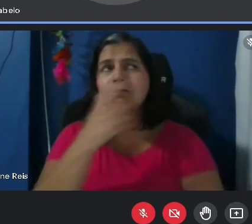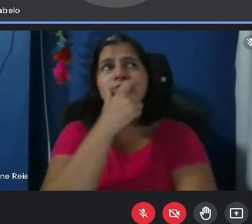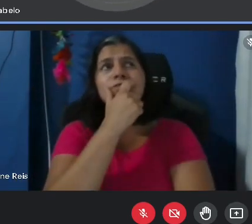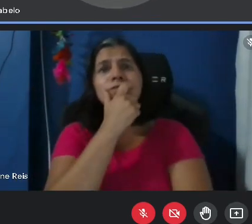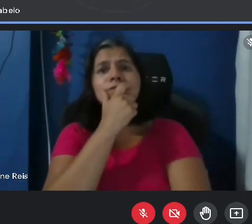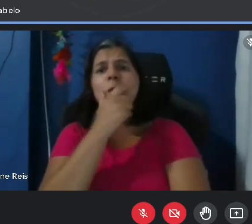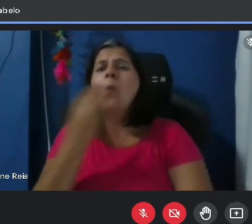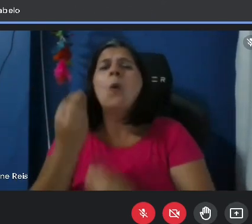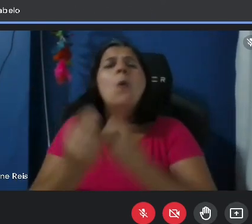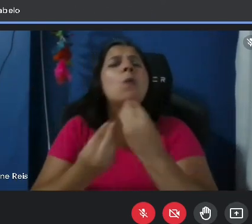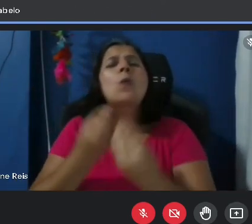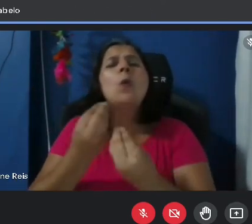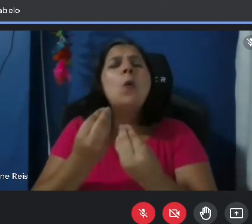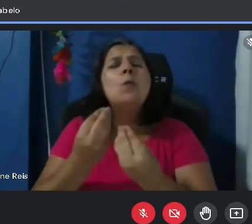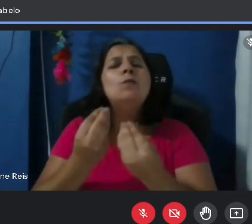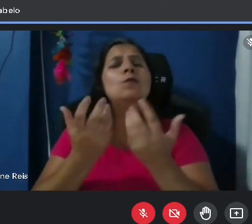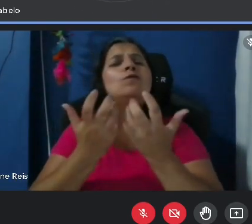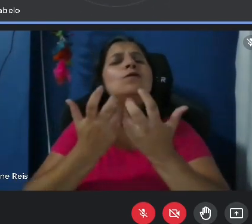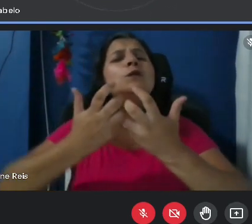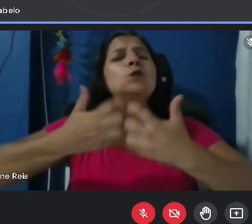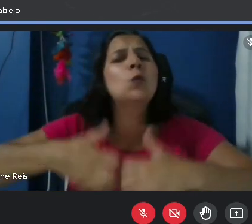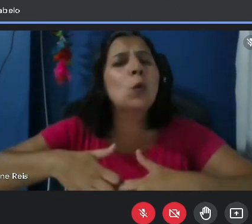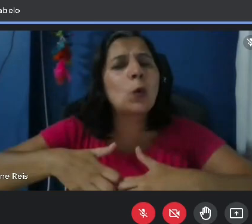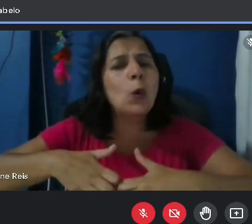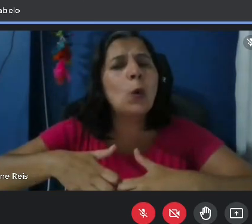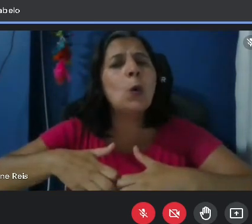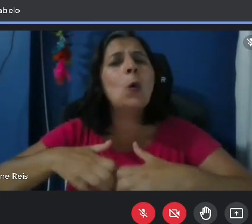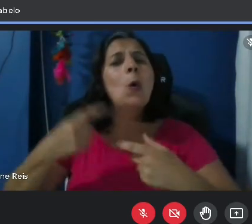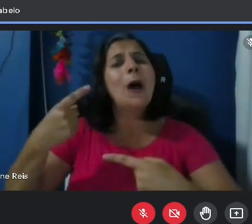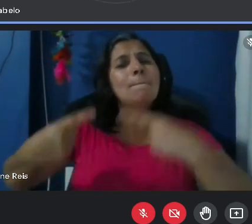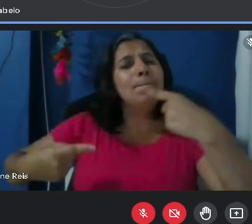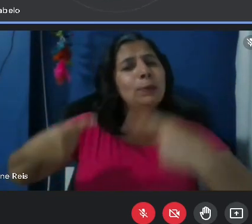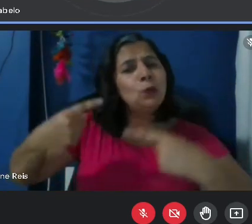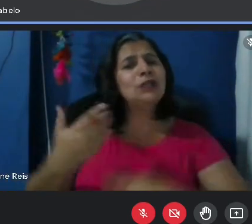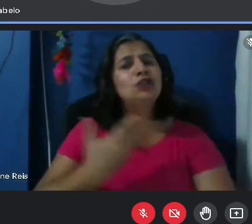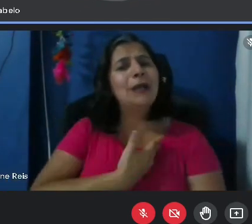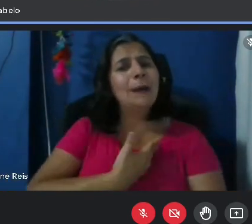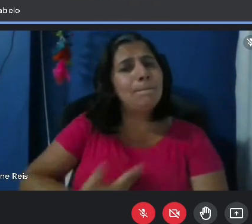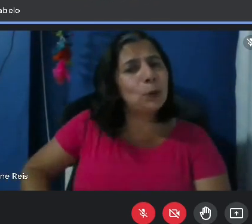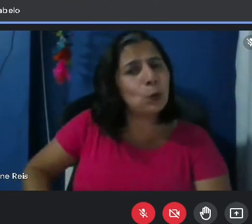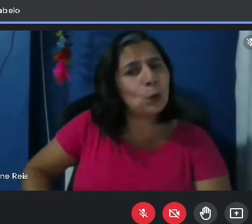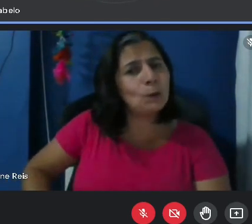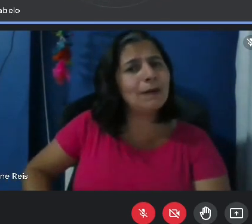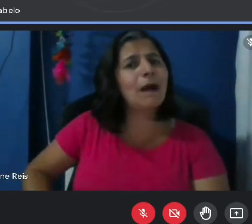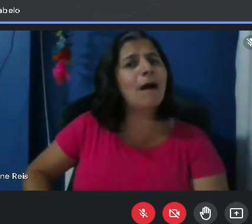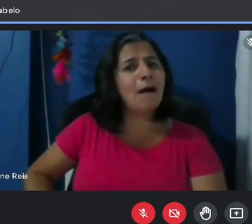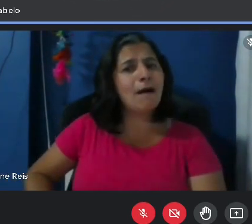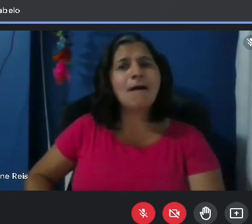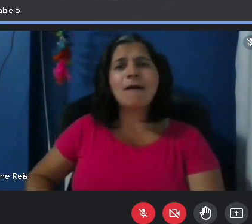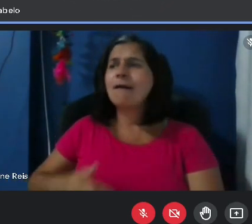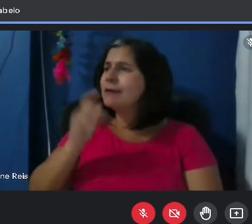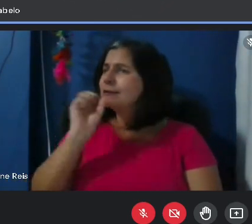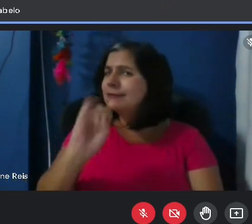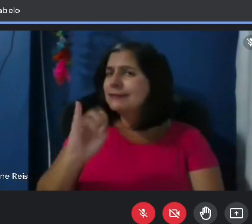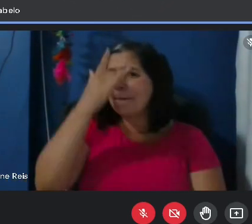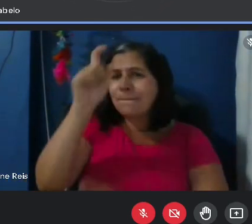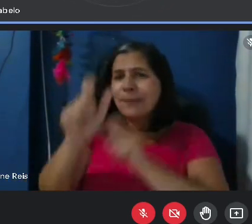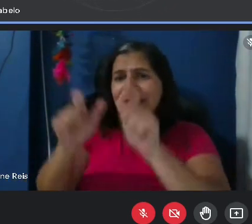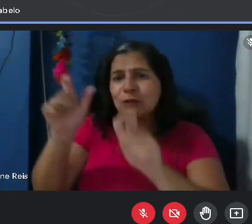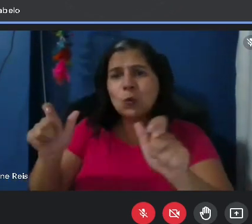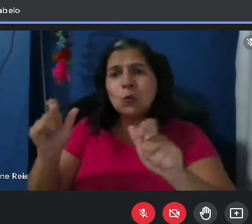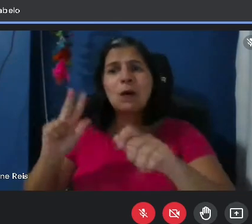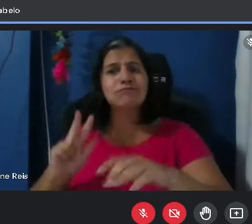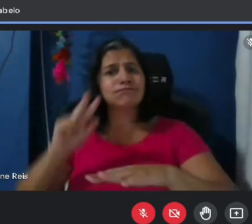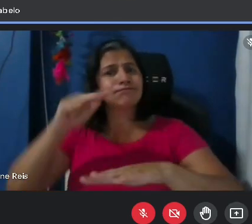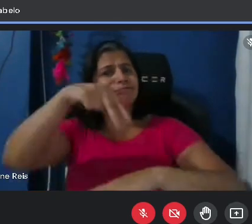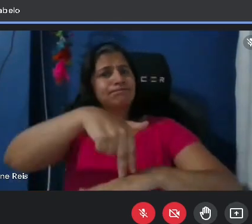Então, já há 20 anos, né? Já há 20 anos. Então, vamos refletir aqui como funciona, né, as